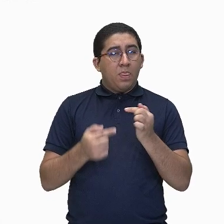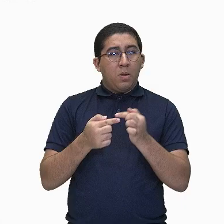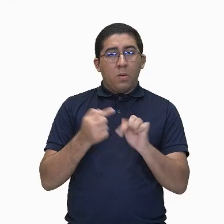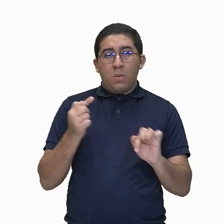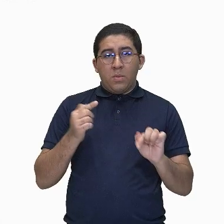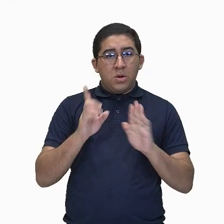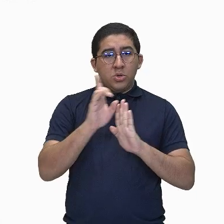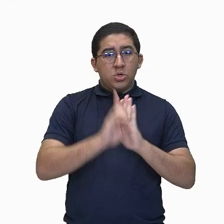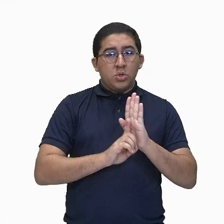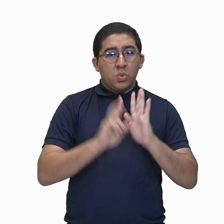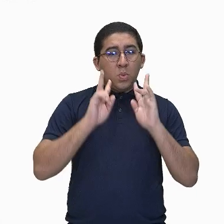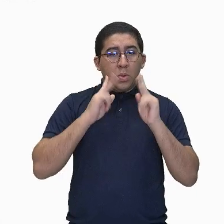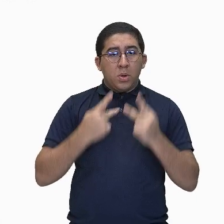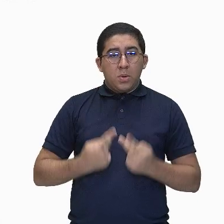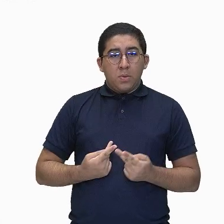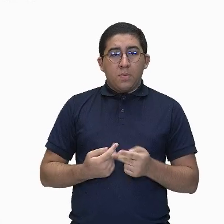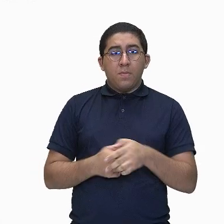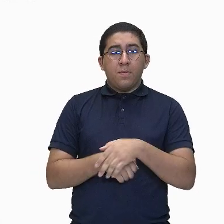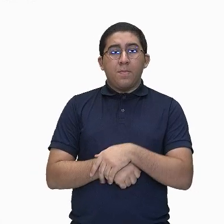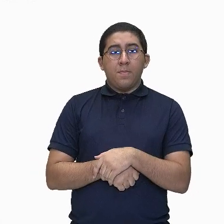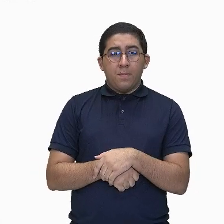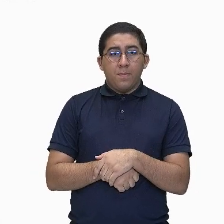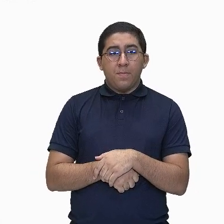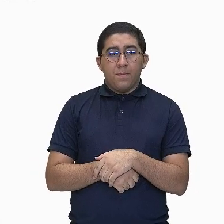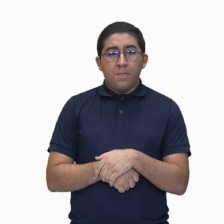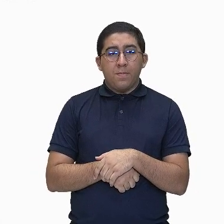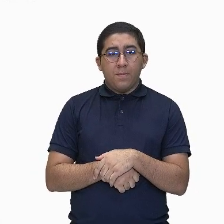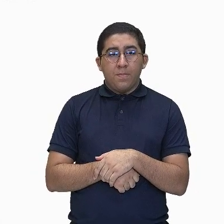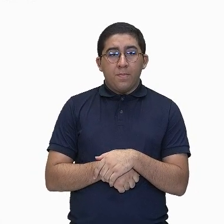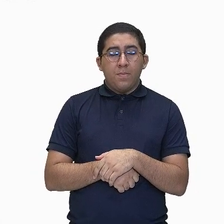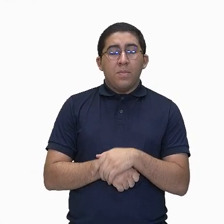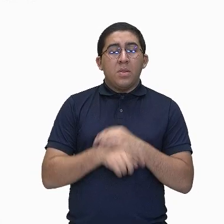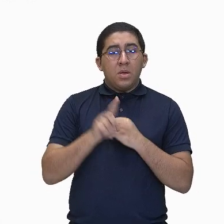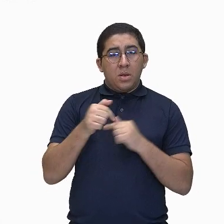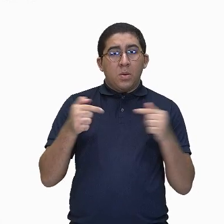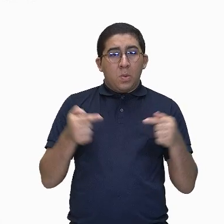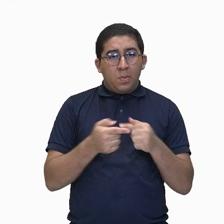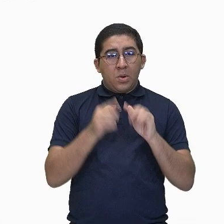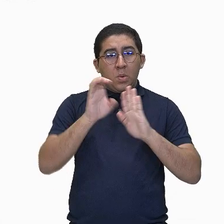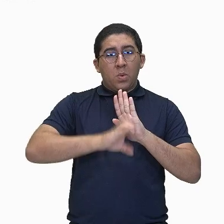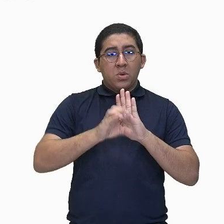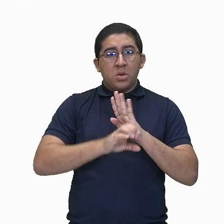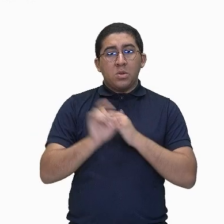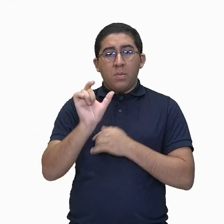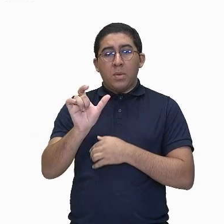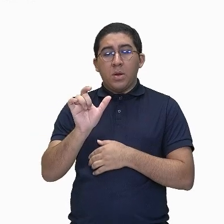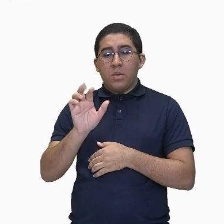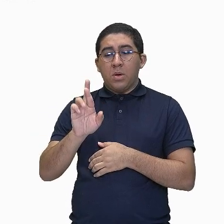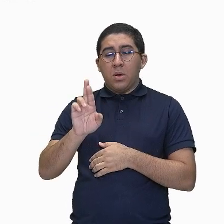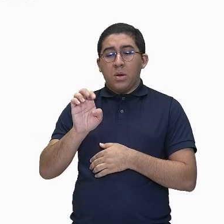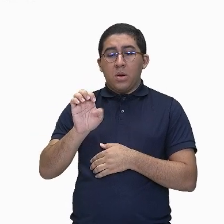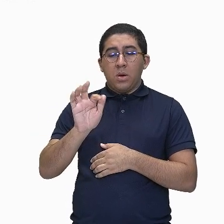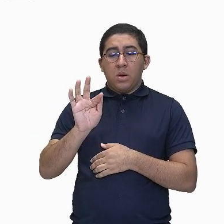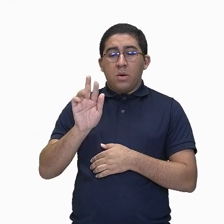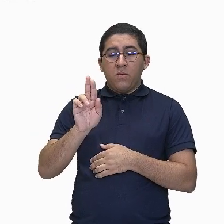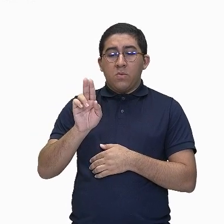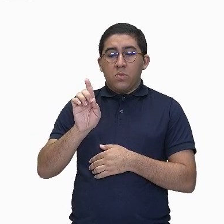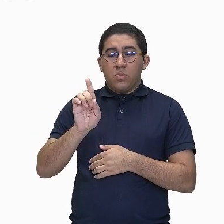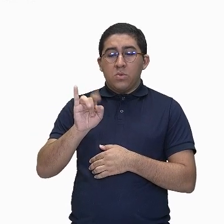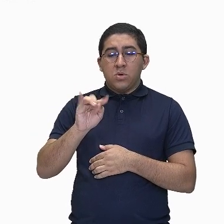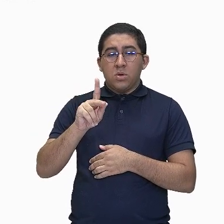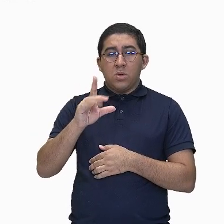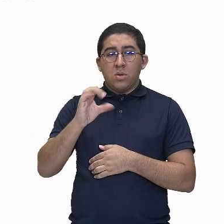pessoas. Então, esse é o estado de quem é refugiado. Perceberam o conceito, o sentido aí do que